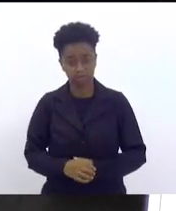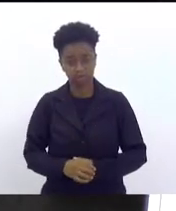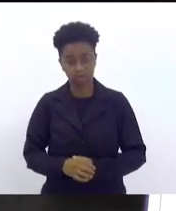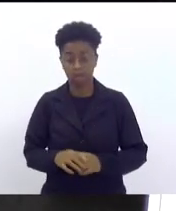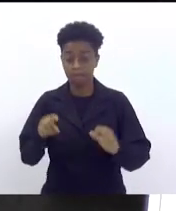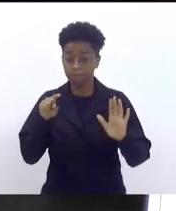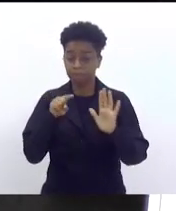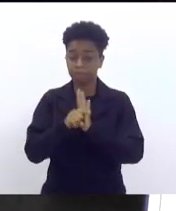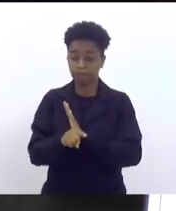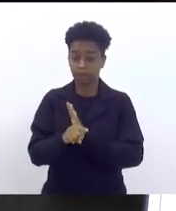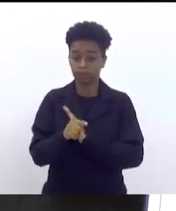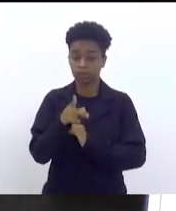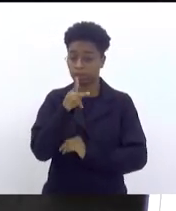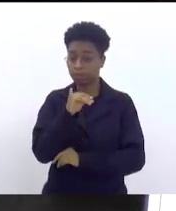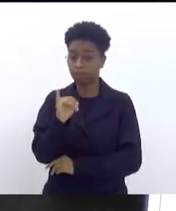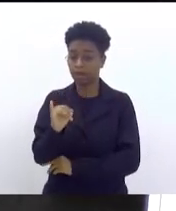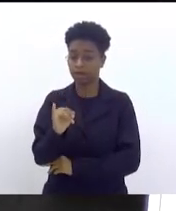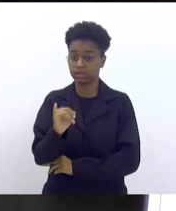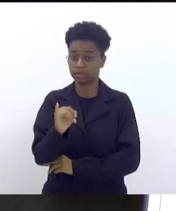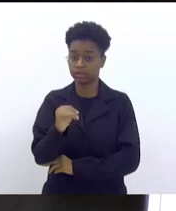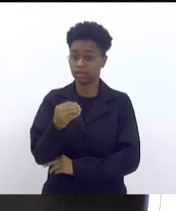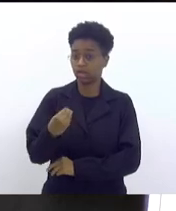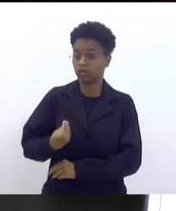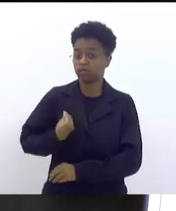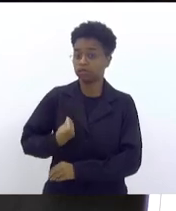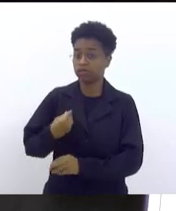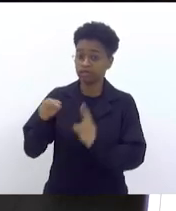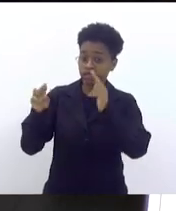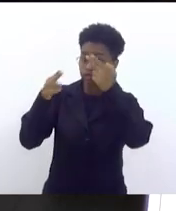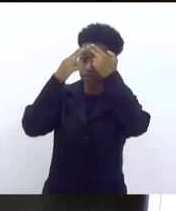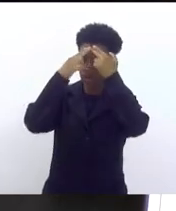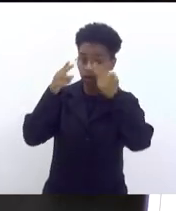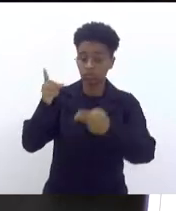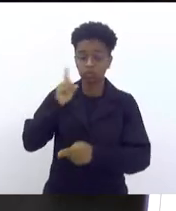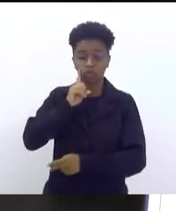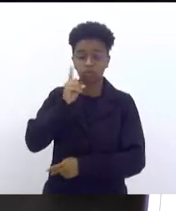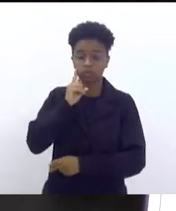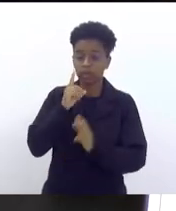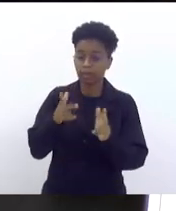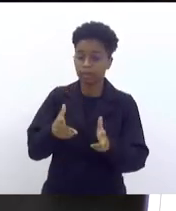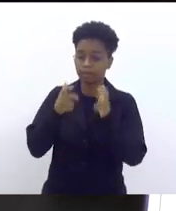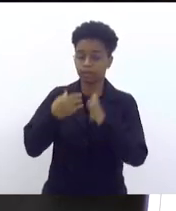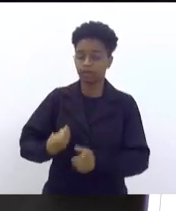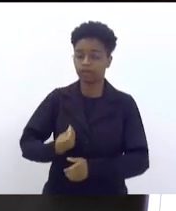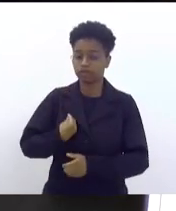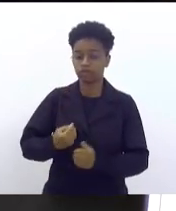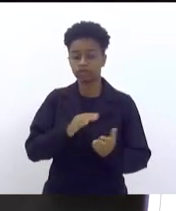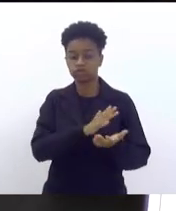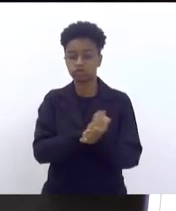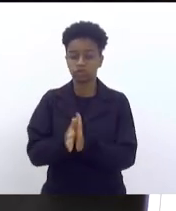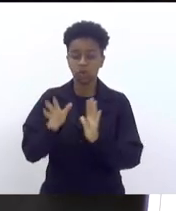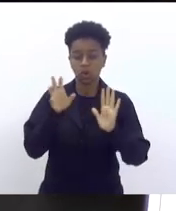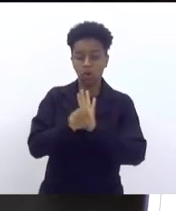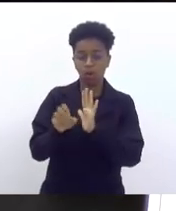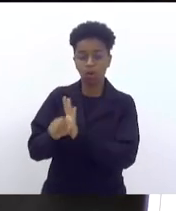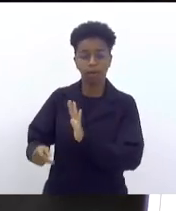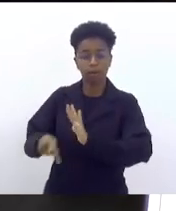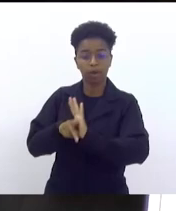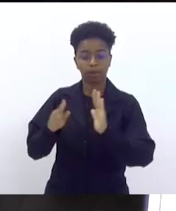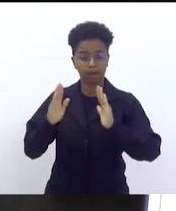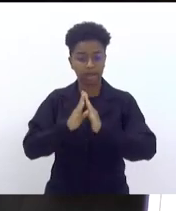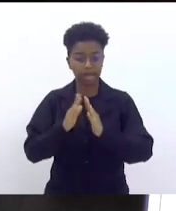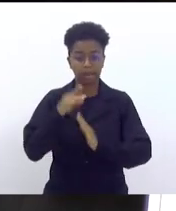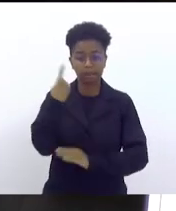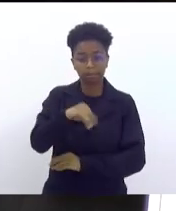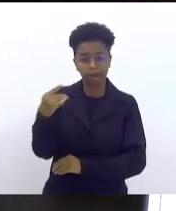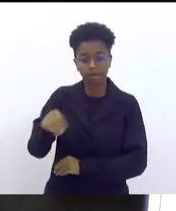para um pai o que ele vive o trauma que ele vive todos os dias e ver um filho destruído roubando a sua própria casa batendo